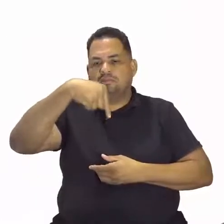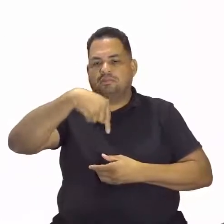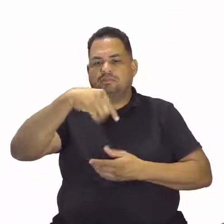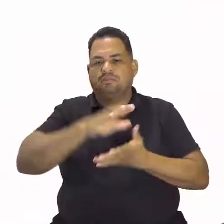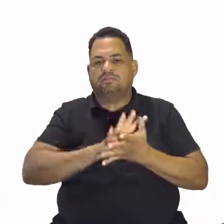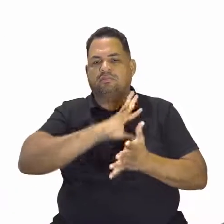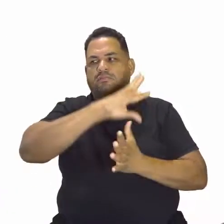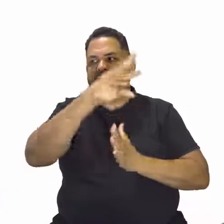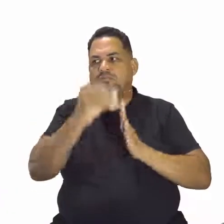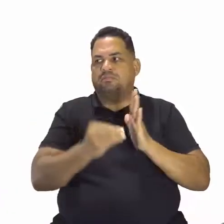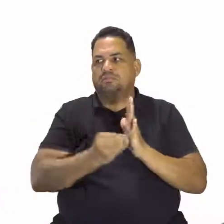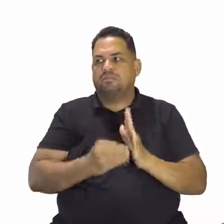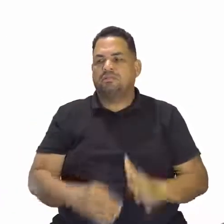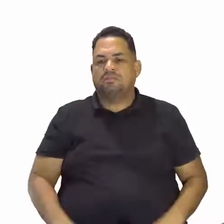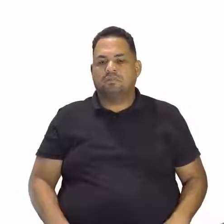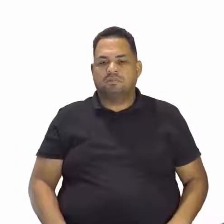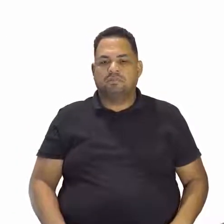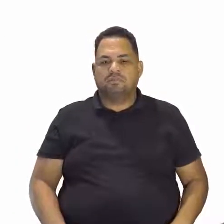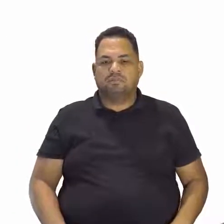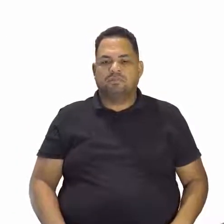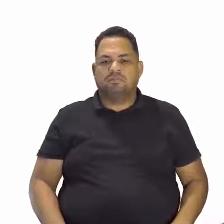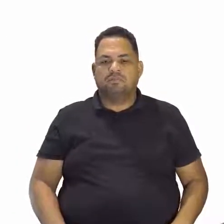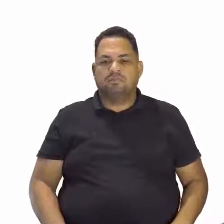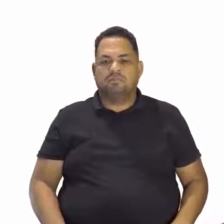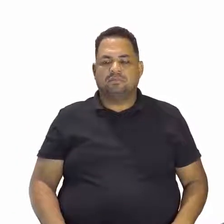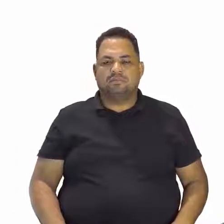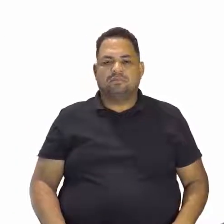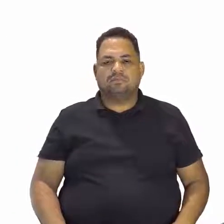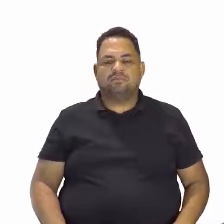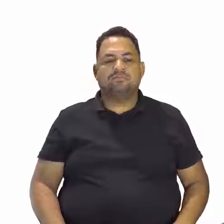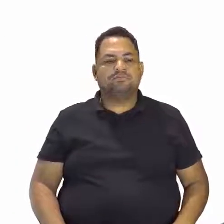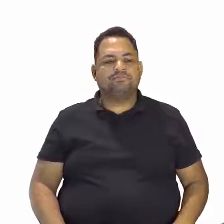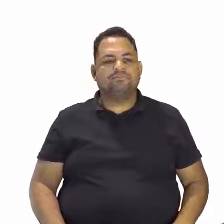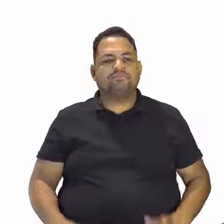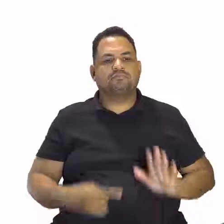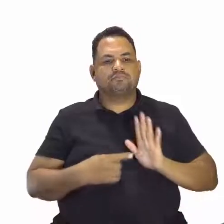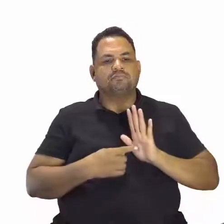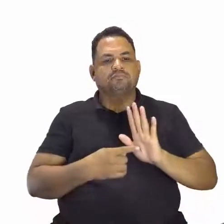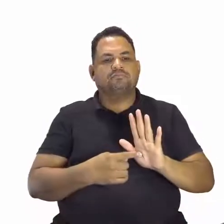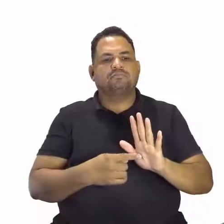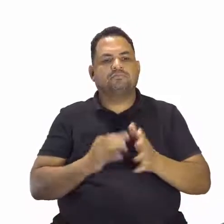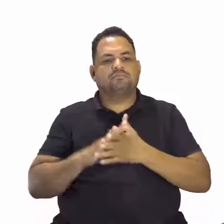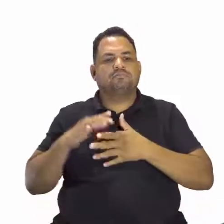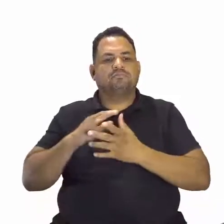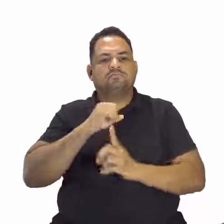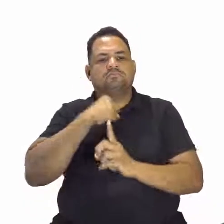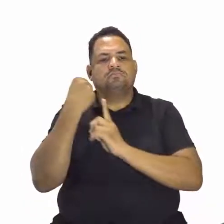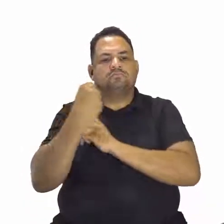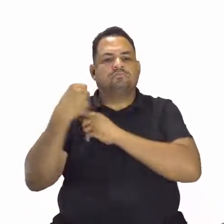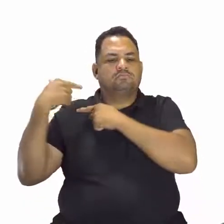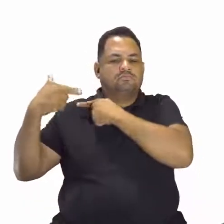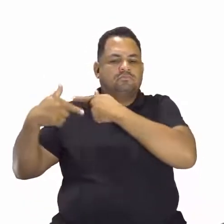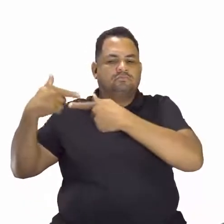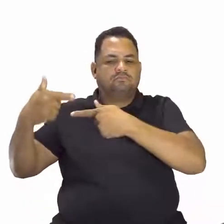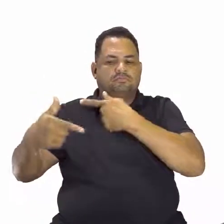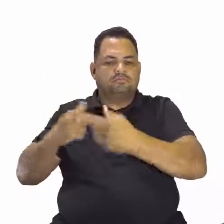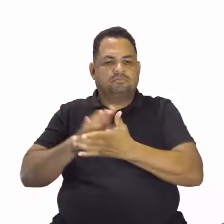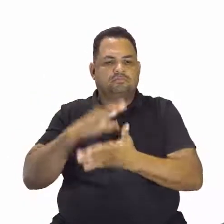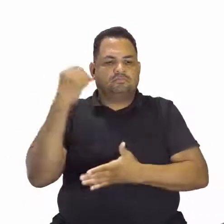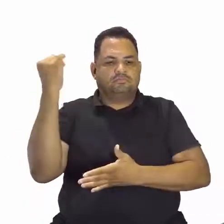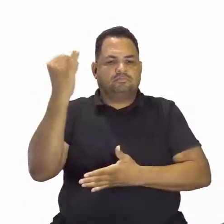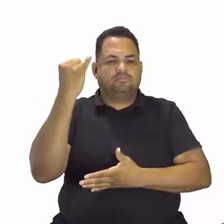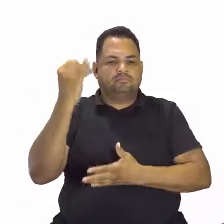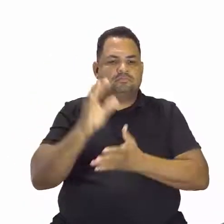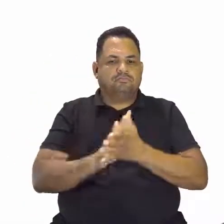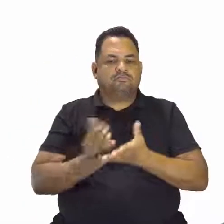Então, aqui a gente vai trazer, né, essas sociedades tradicionais que são tão importantes, que compõem